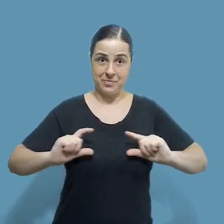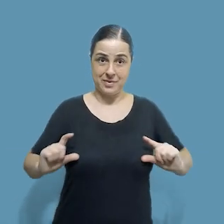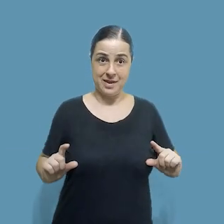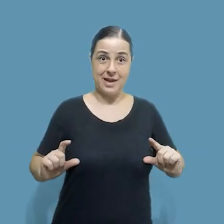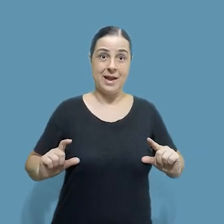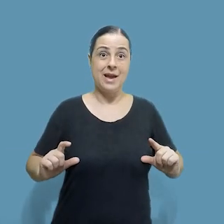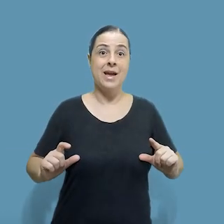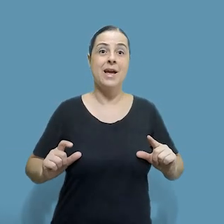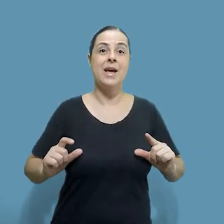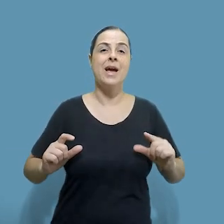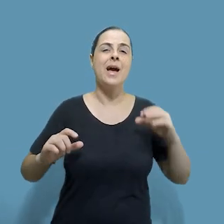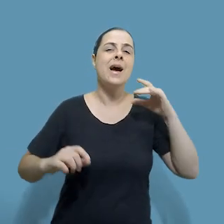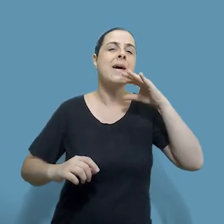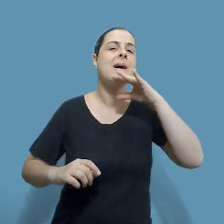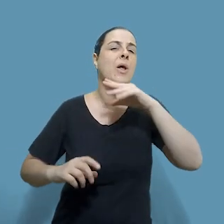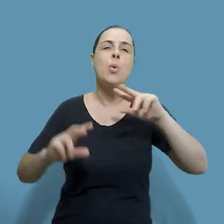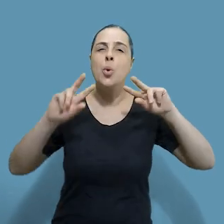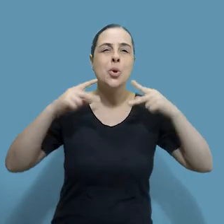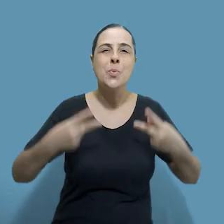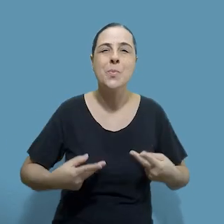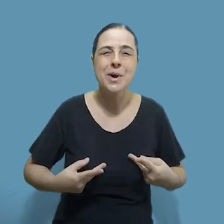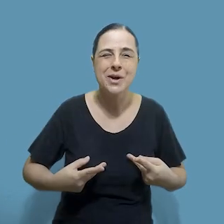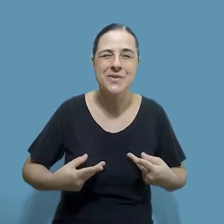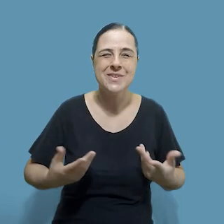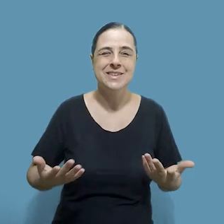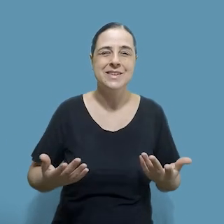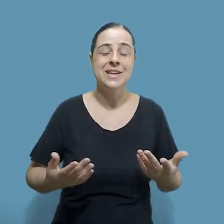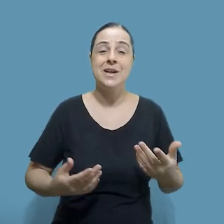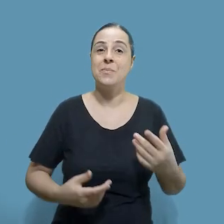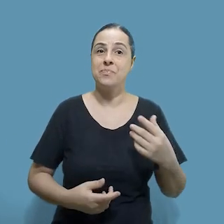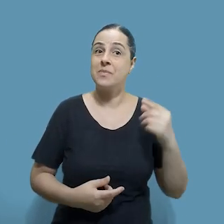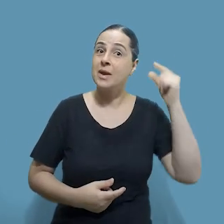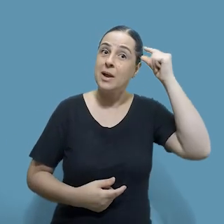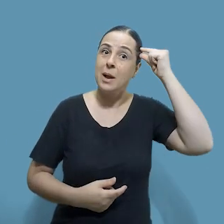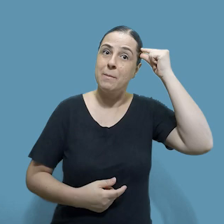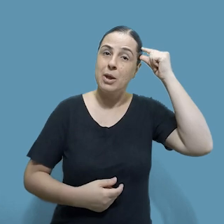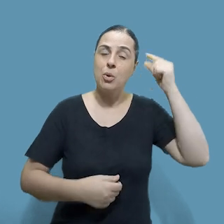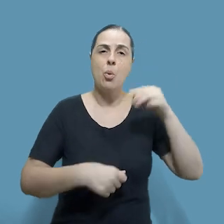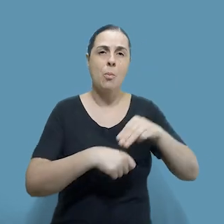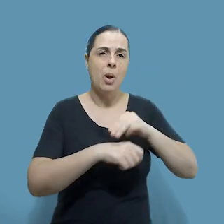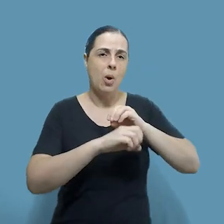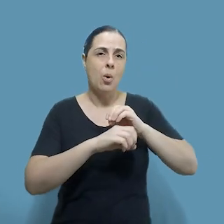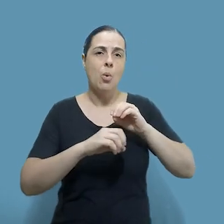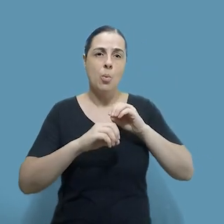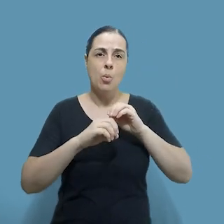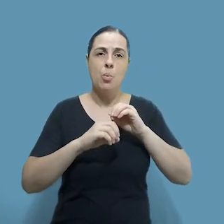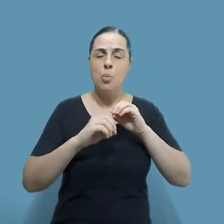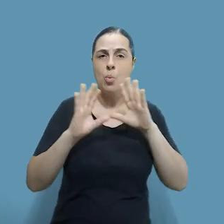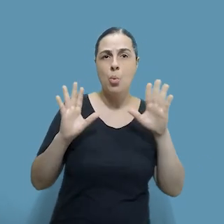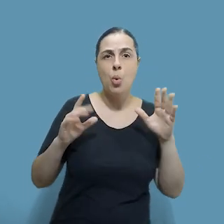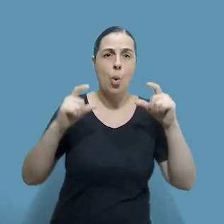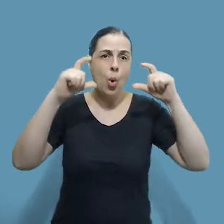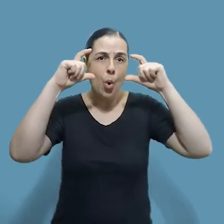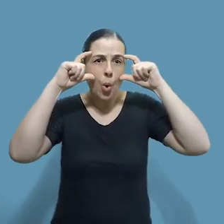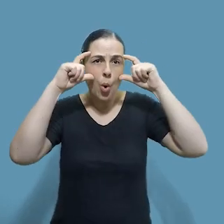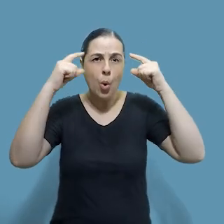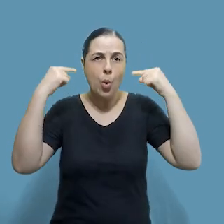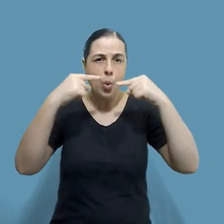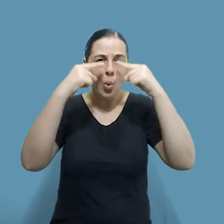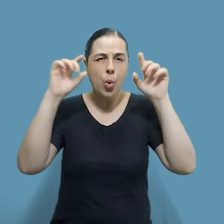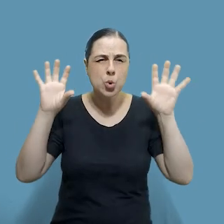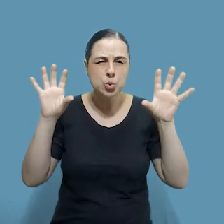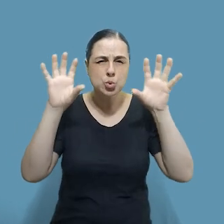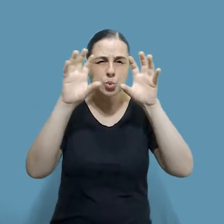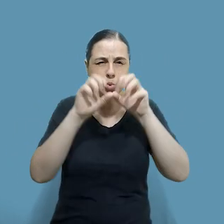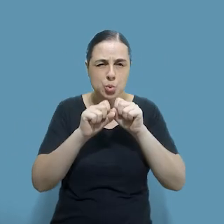cabelo moreno, comprido, de franja, com umas luzes brancas e um óculos com aro escuro.